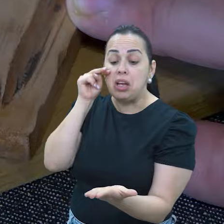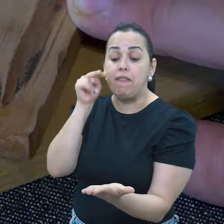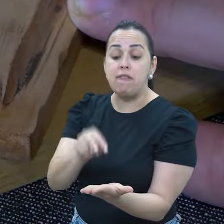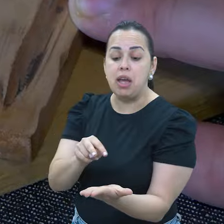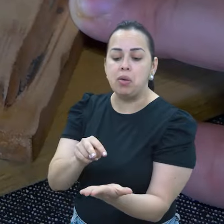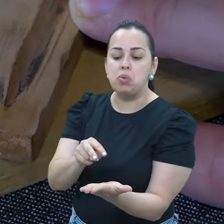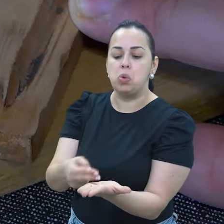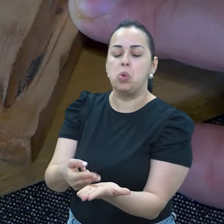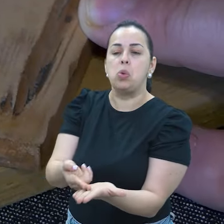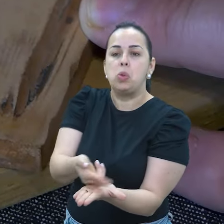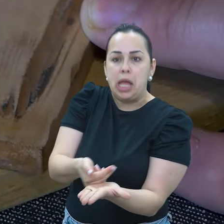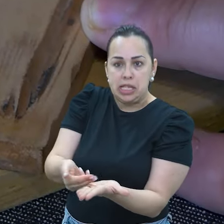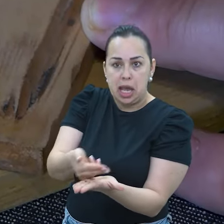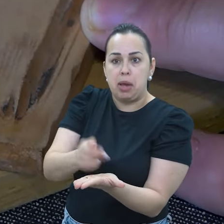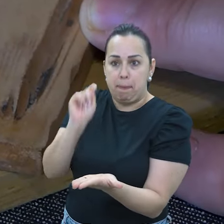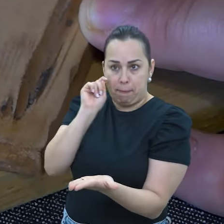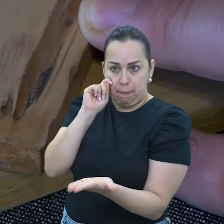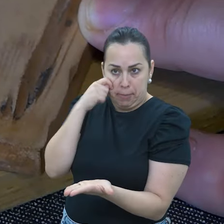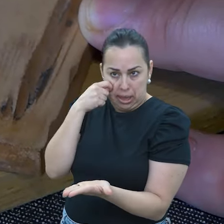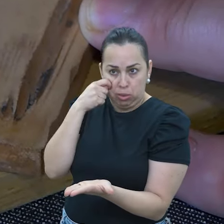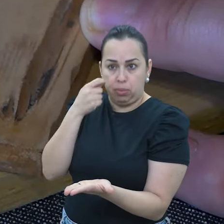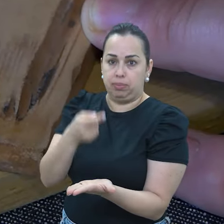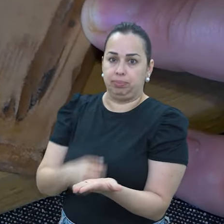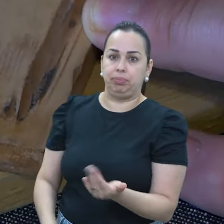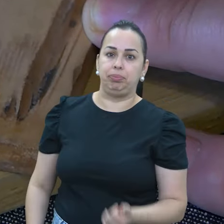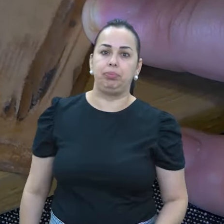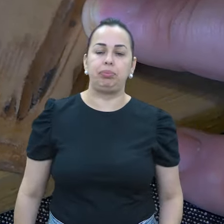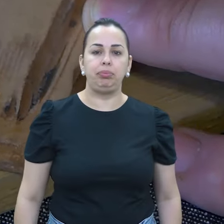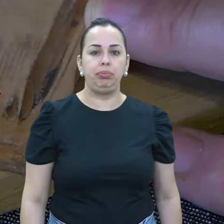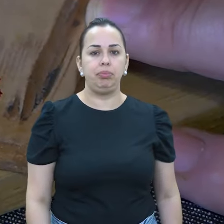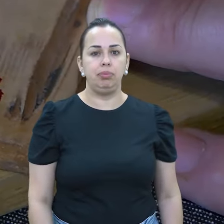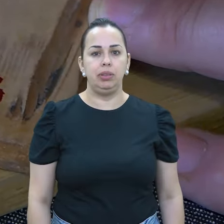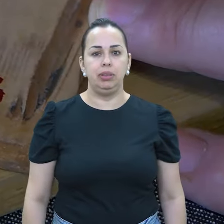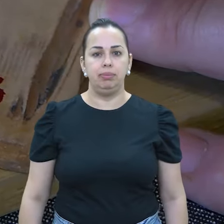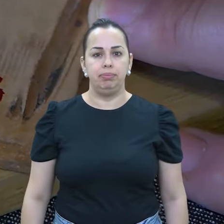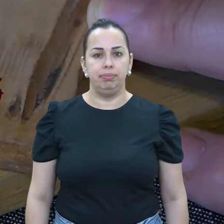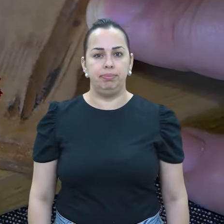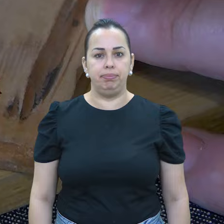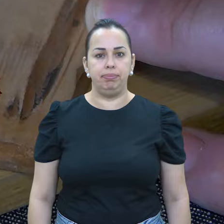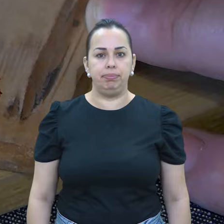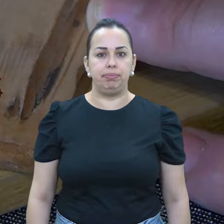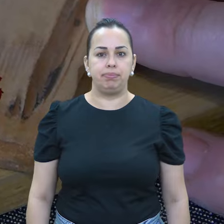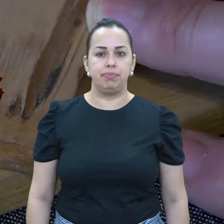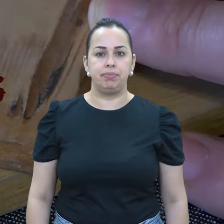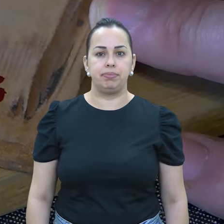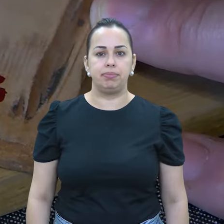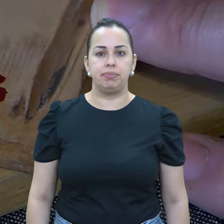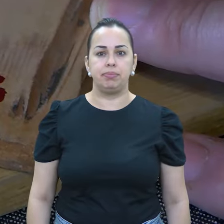consegue enxergar o pretinho que você fez embaixo.